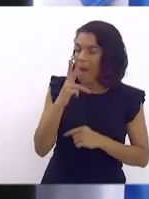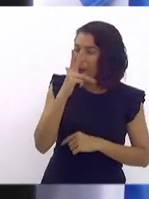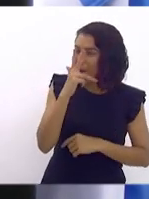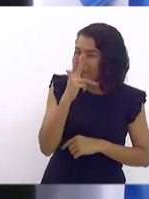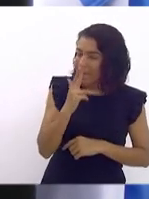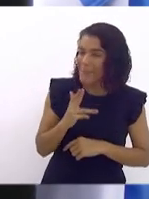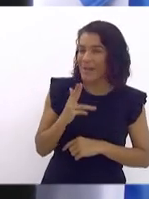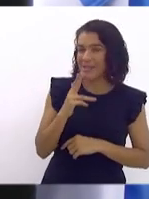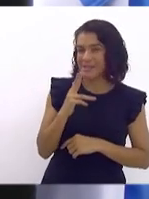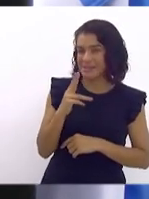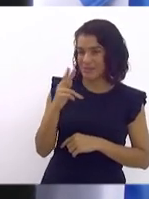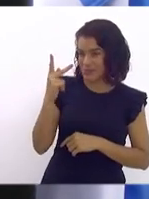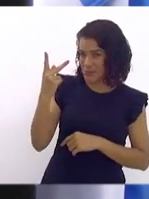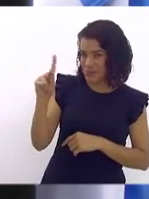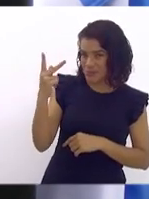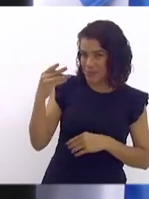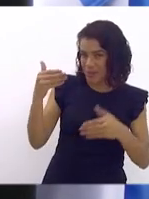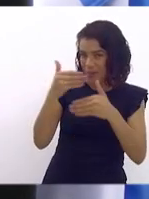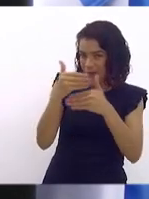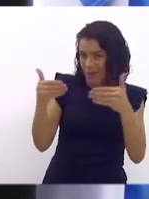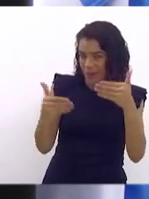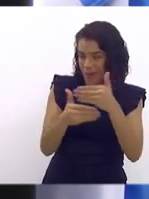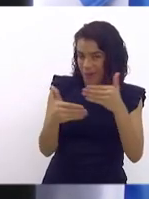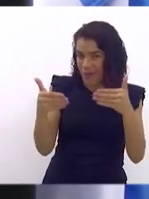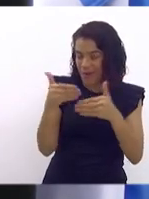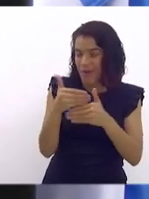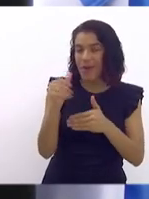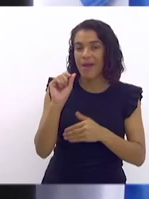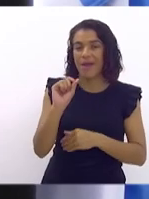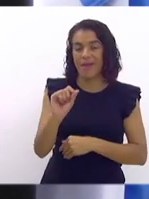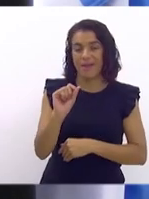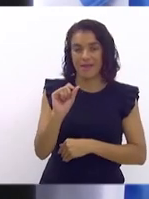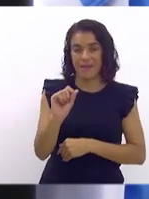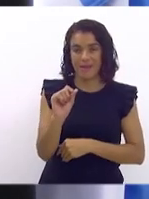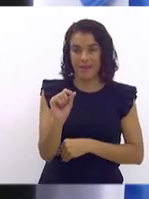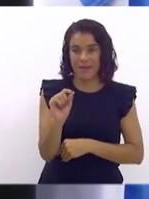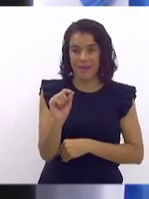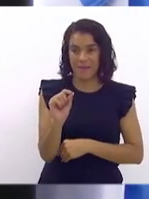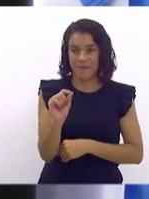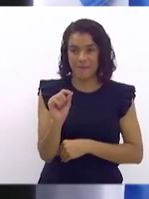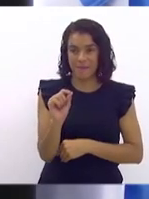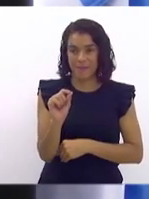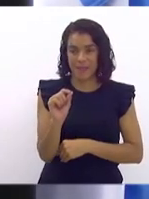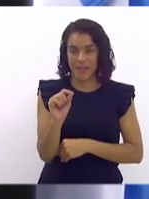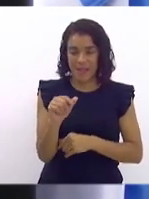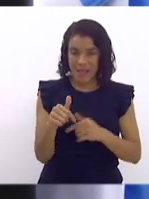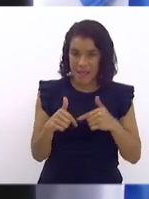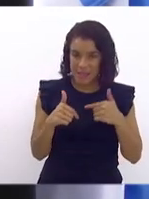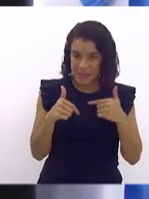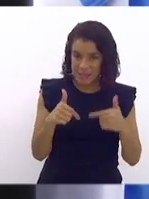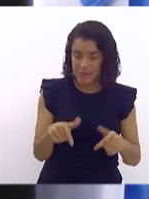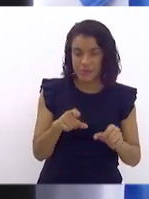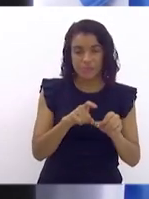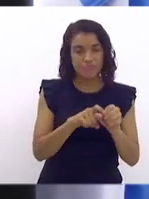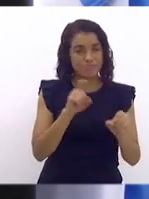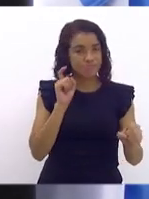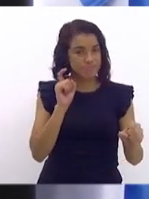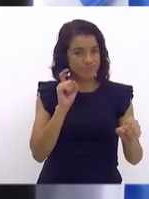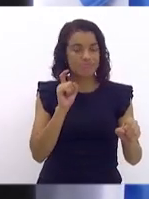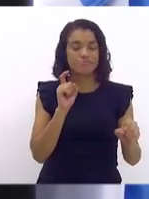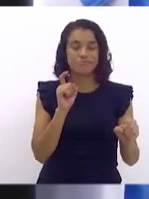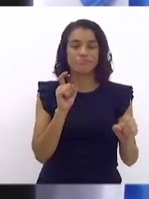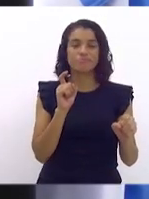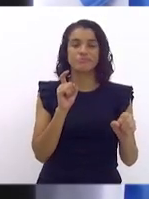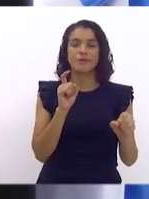pareceu no seu slide é que, embora essas ações sejam independentes,